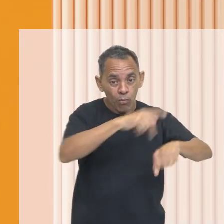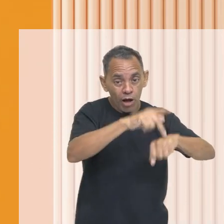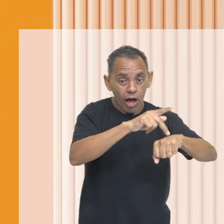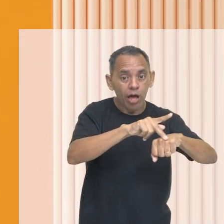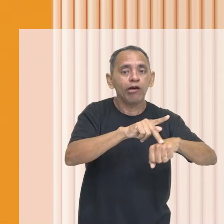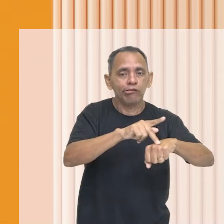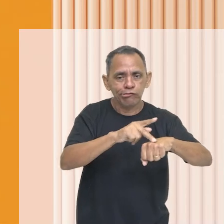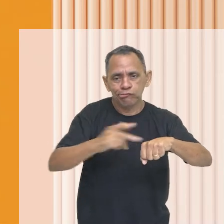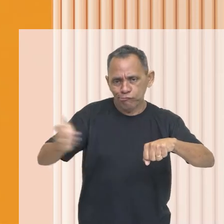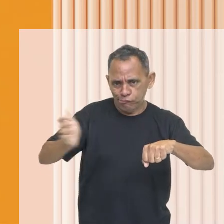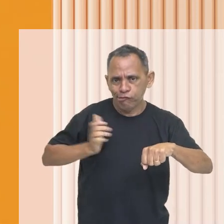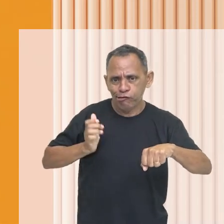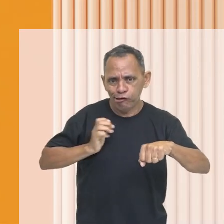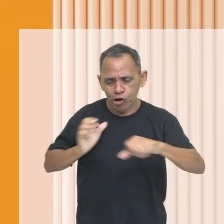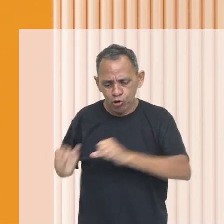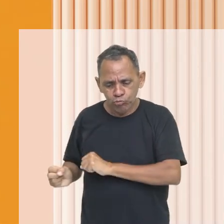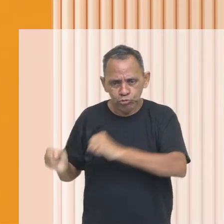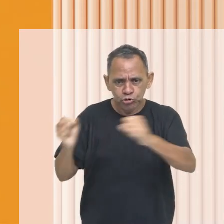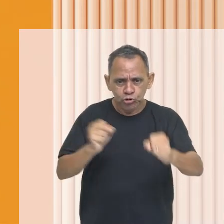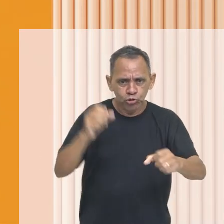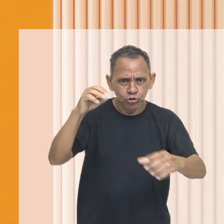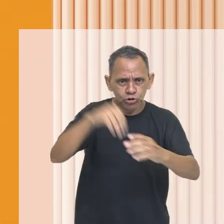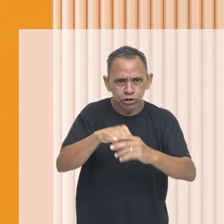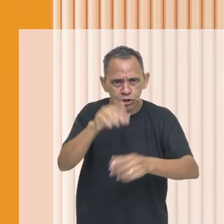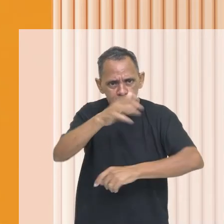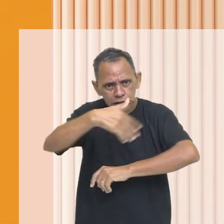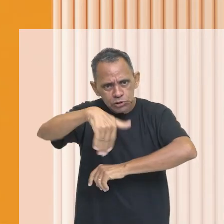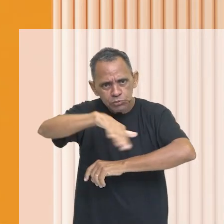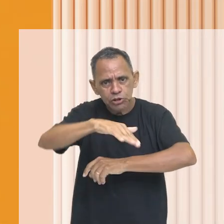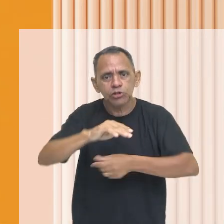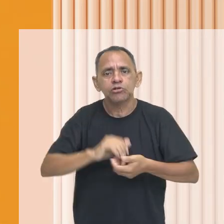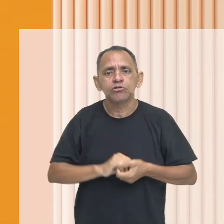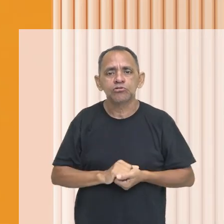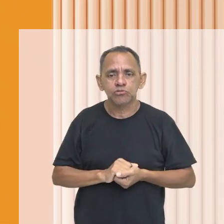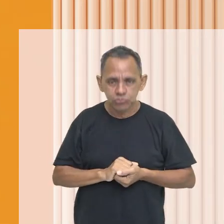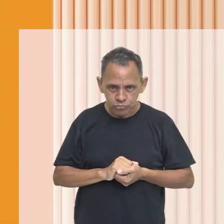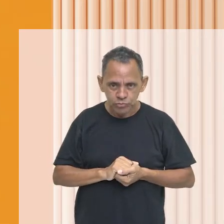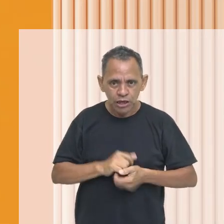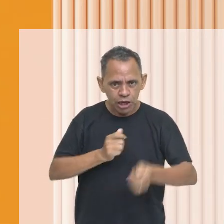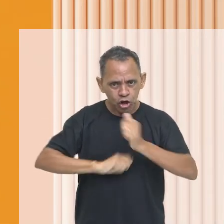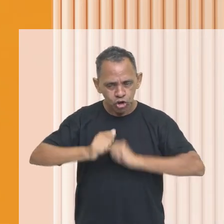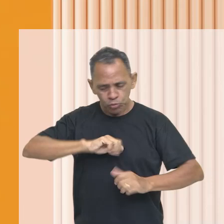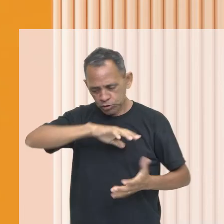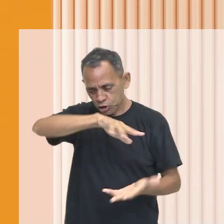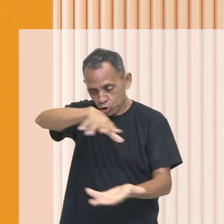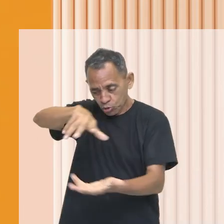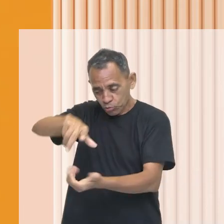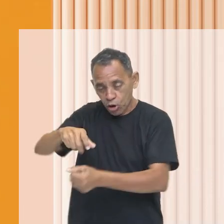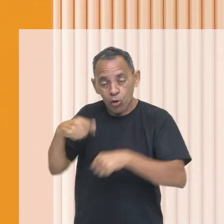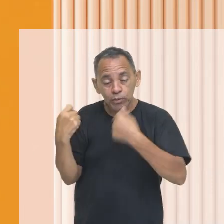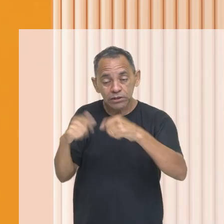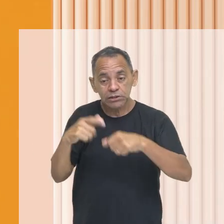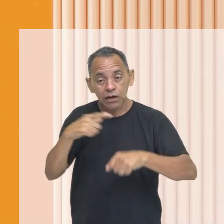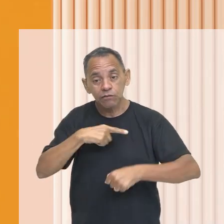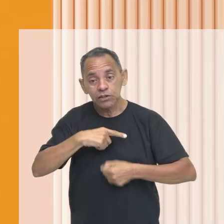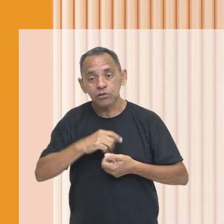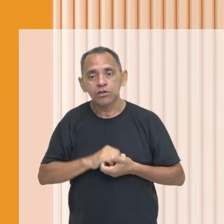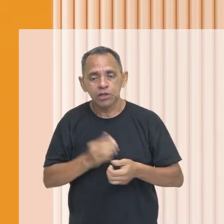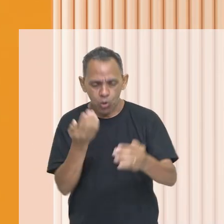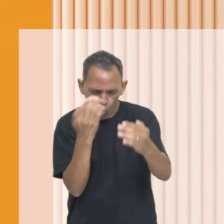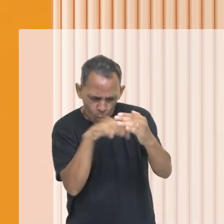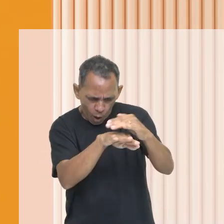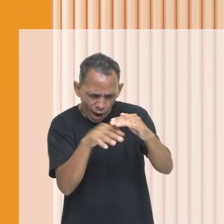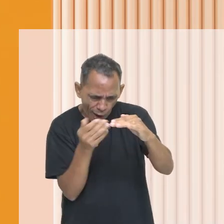poderosa, né, perante a economia global, deveria-se haver o quê? A acumulação de metais